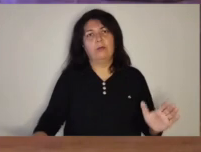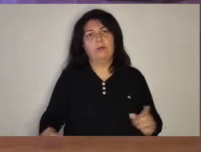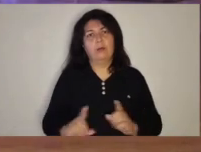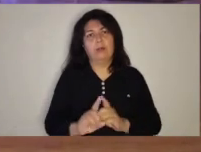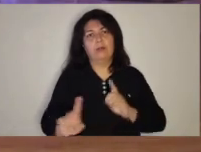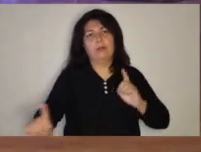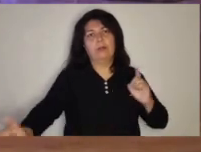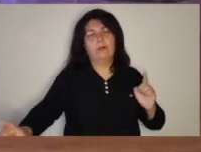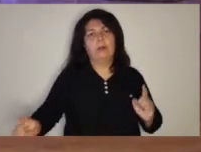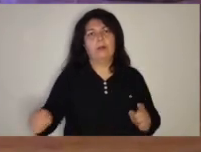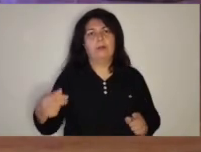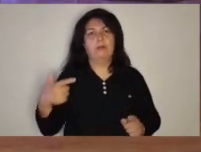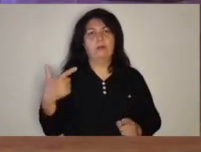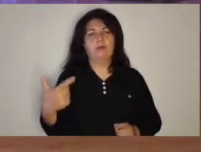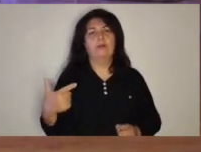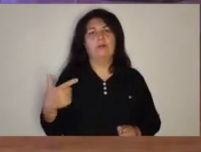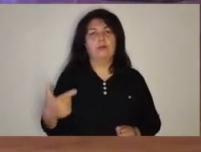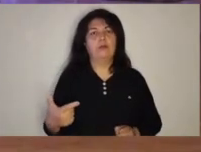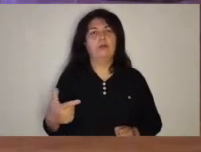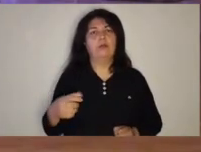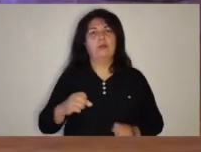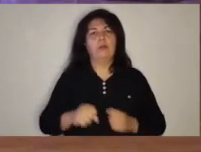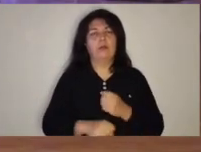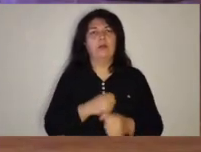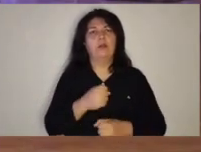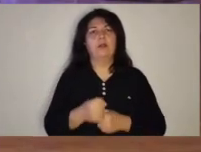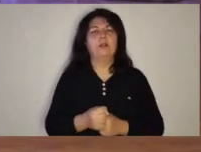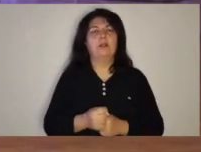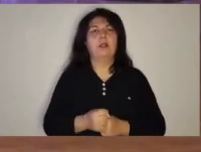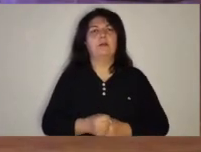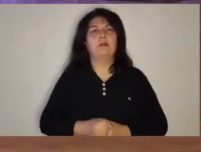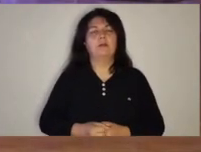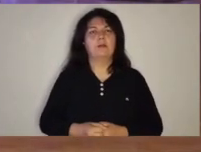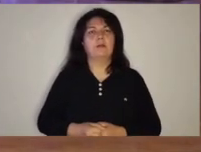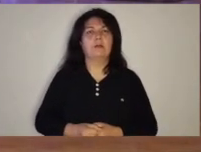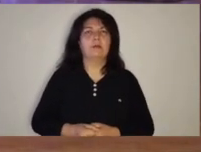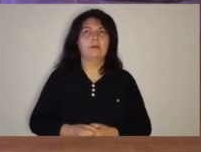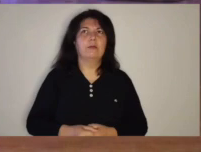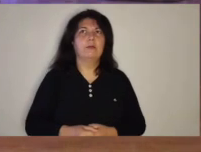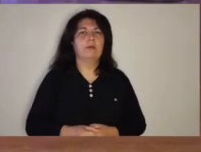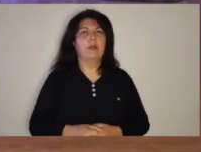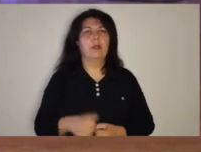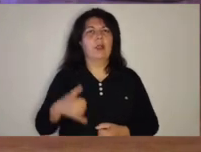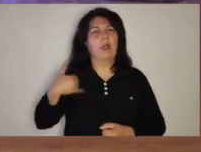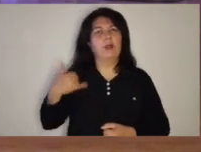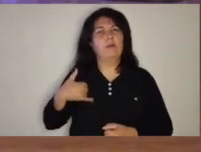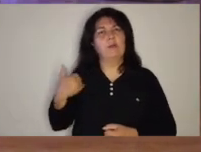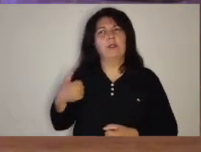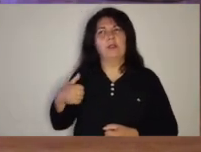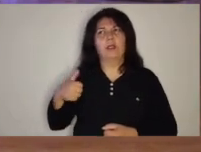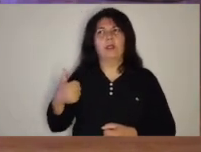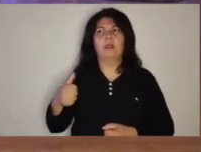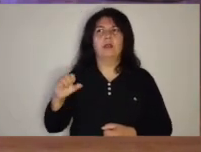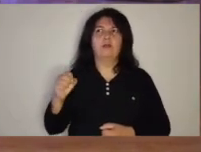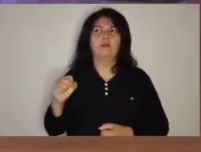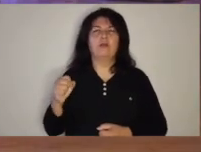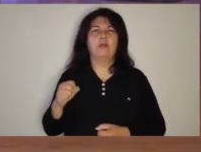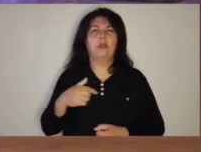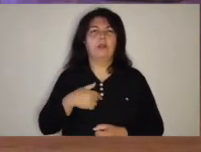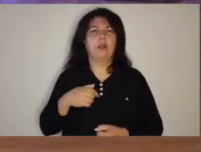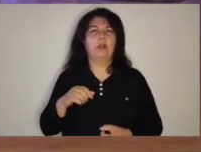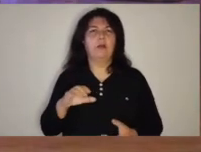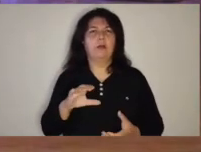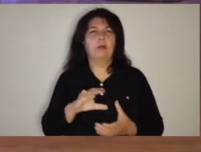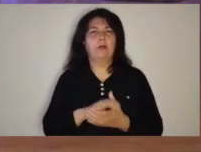com o Chico. Isso foi a coisa que mais doeu meu coração, irmãos. Vocês não sabem daqui, né? Então, irmãos, eu ia